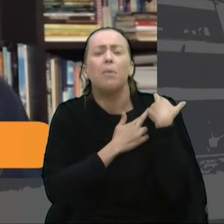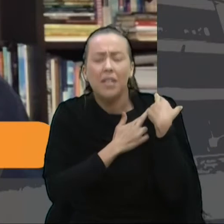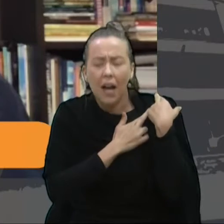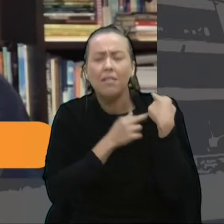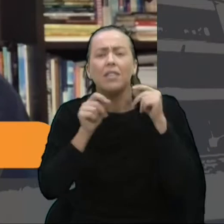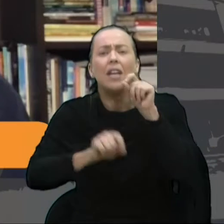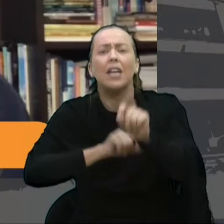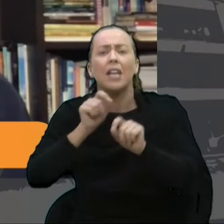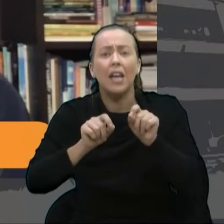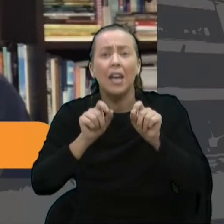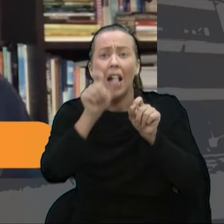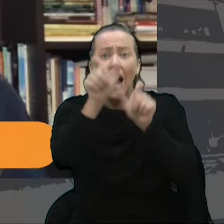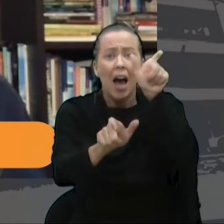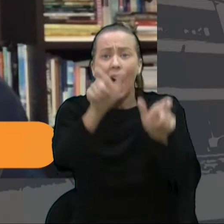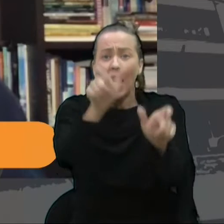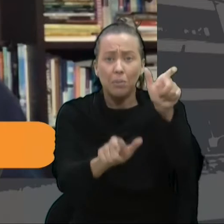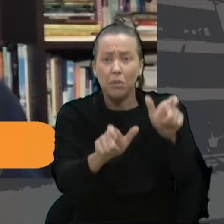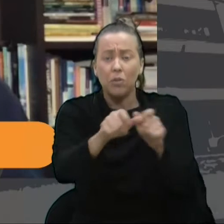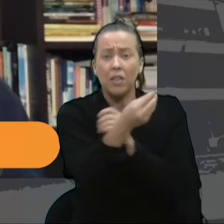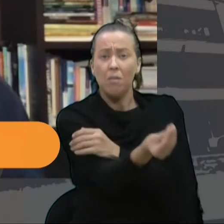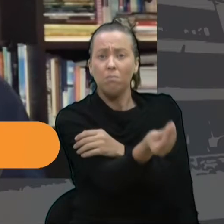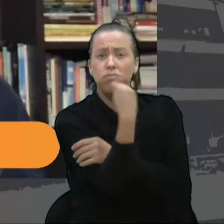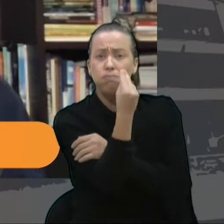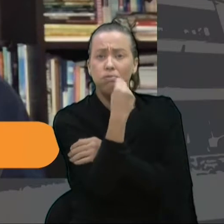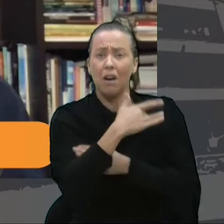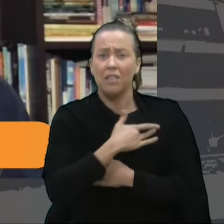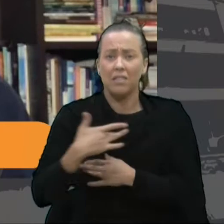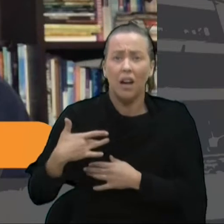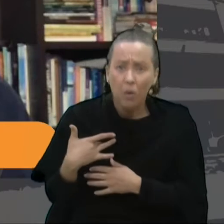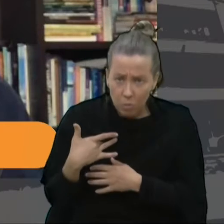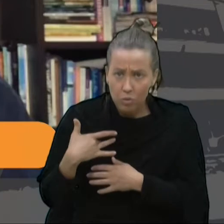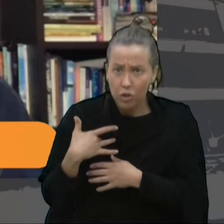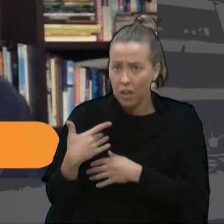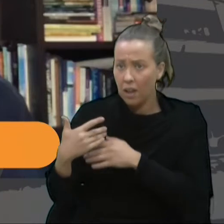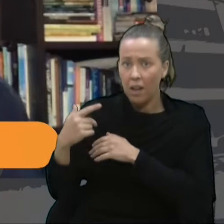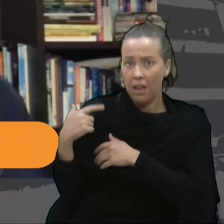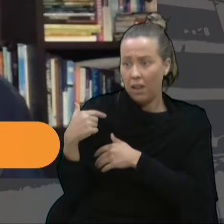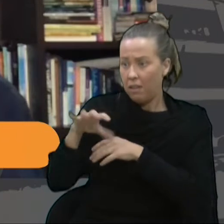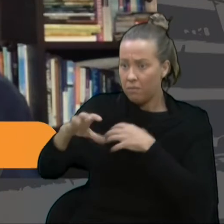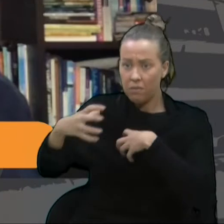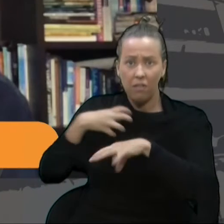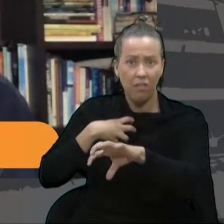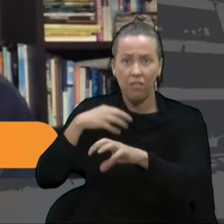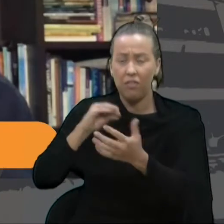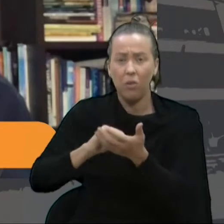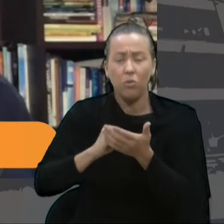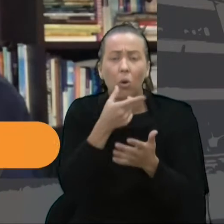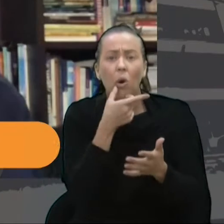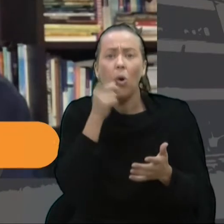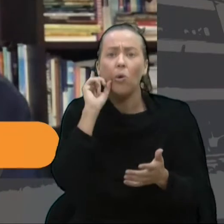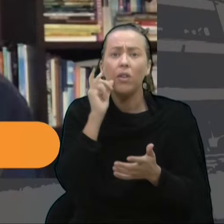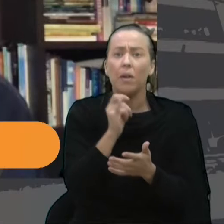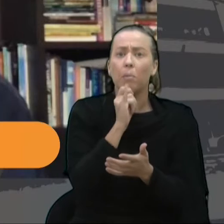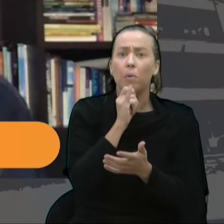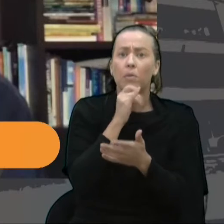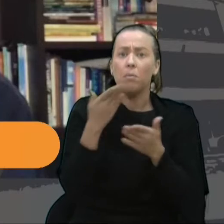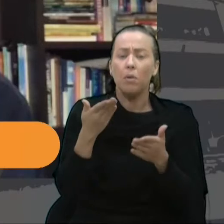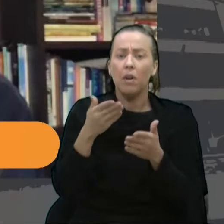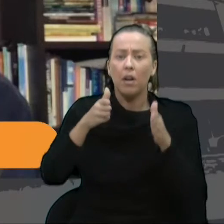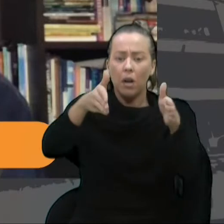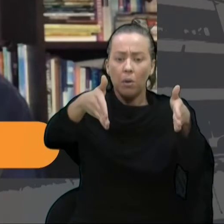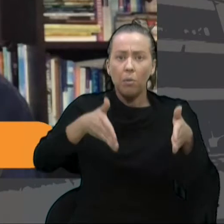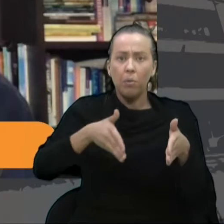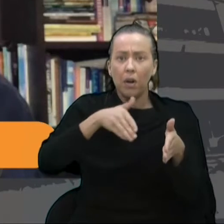pessoas que não ligaram para a saúde dos seus semelhantes. Eu estou falando, ontem, por exemplo, foi o enterro